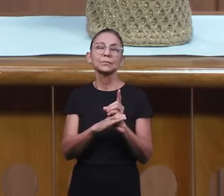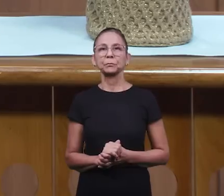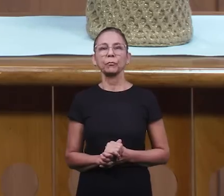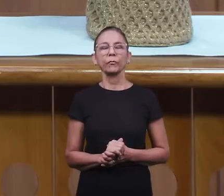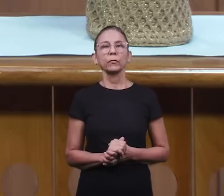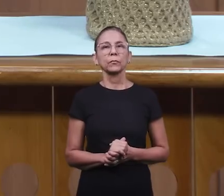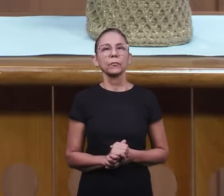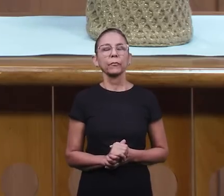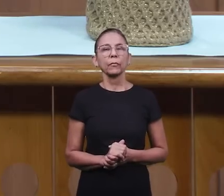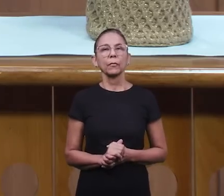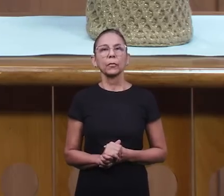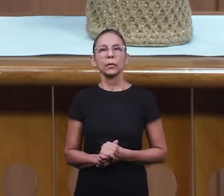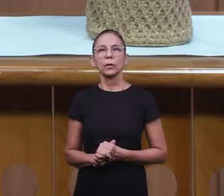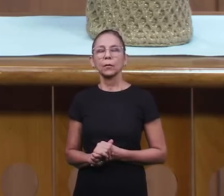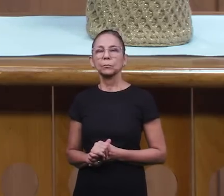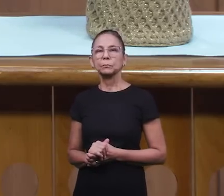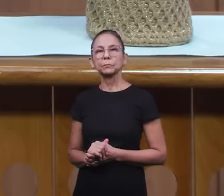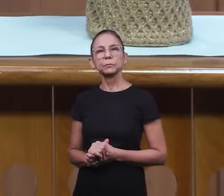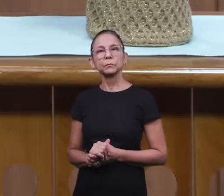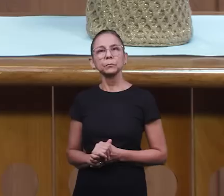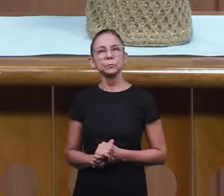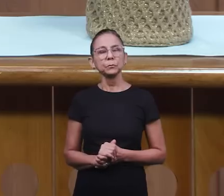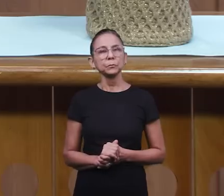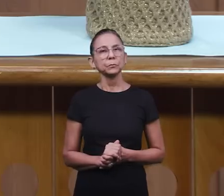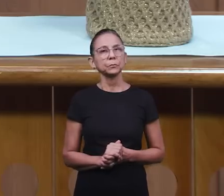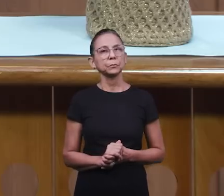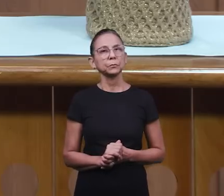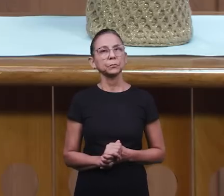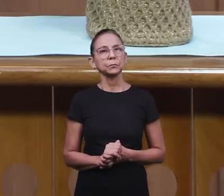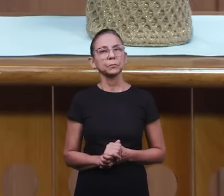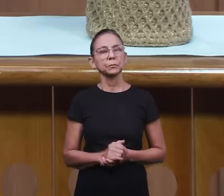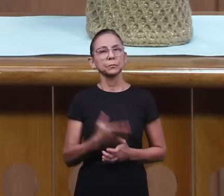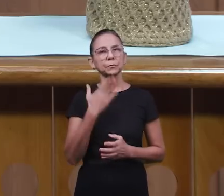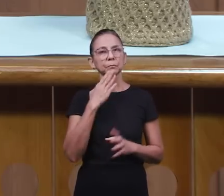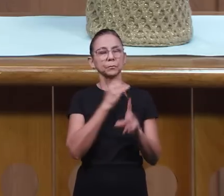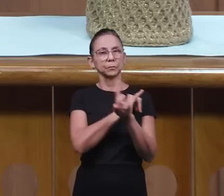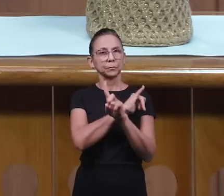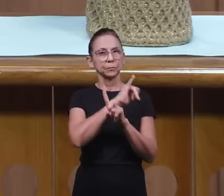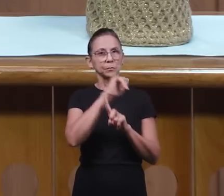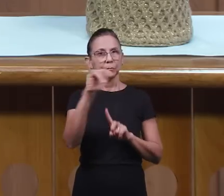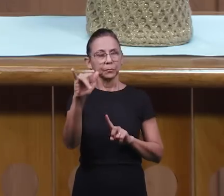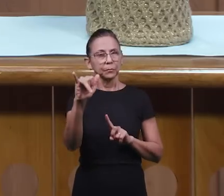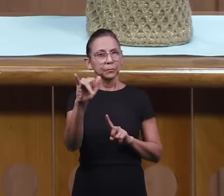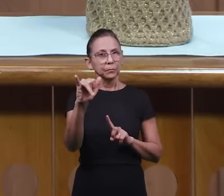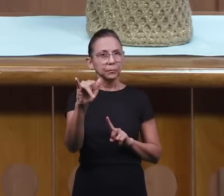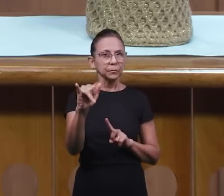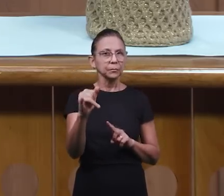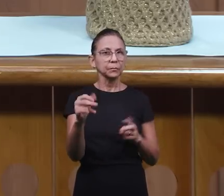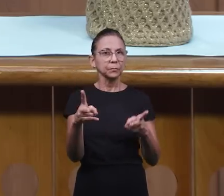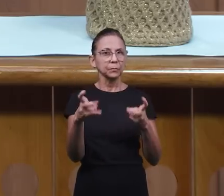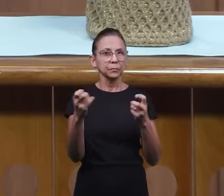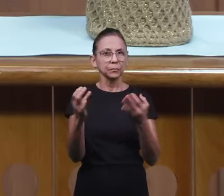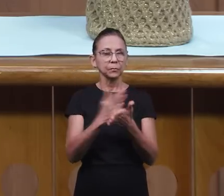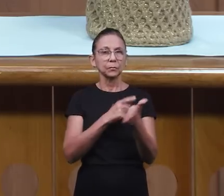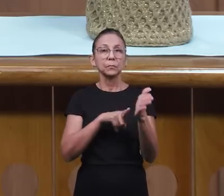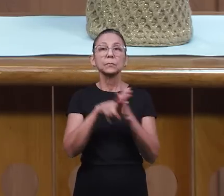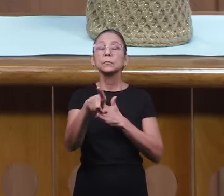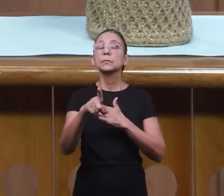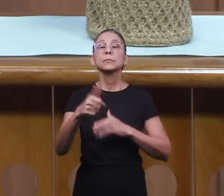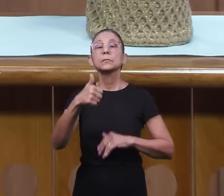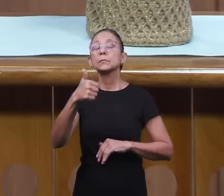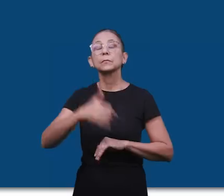que agrada ao homem. A palavra do profeta é uma palavra que envolve algumas